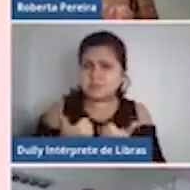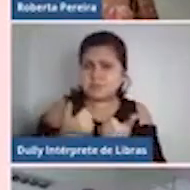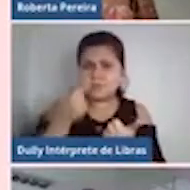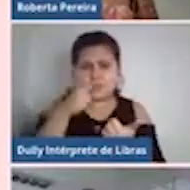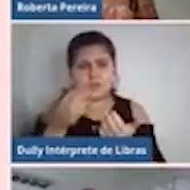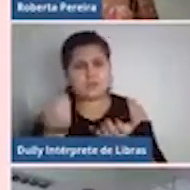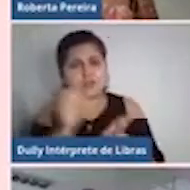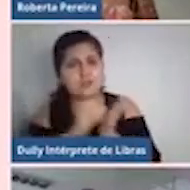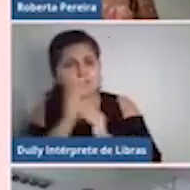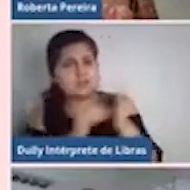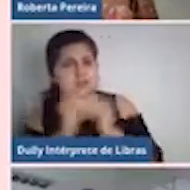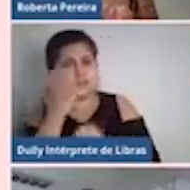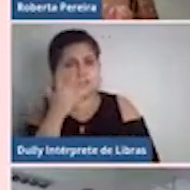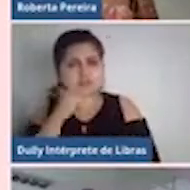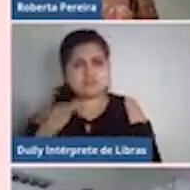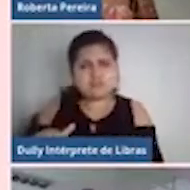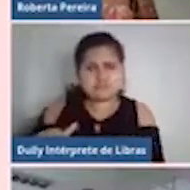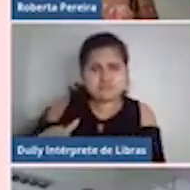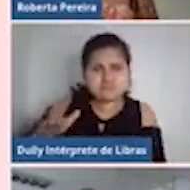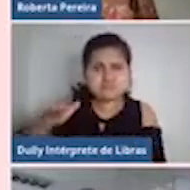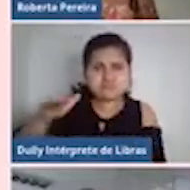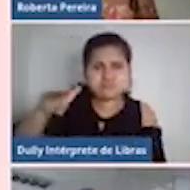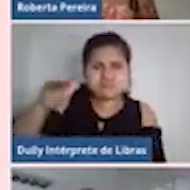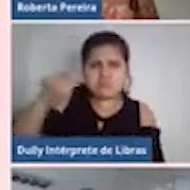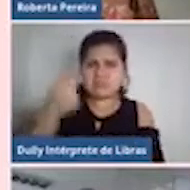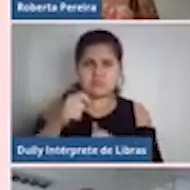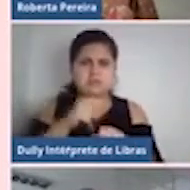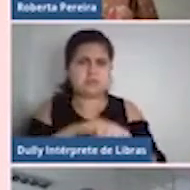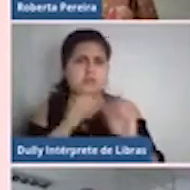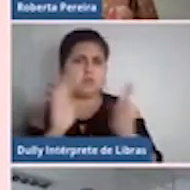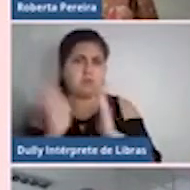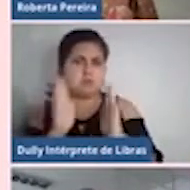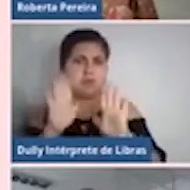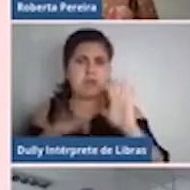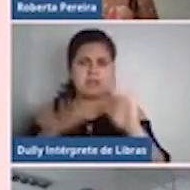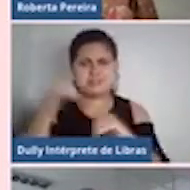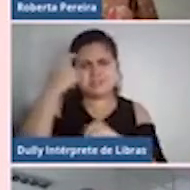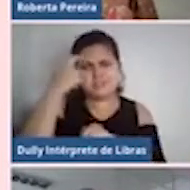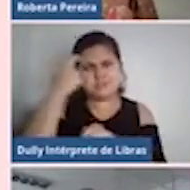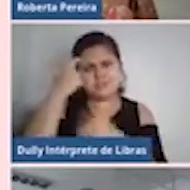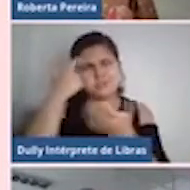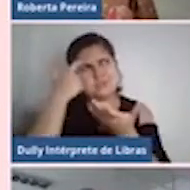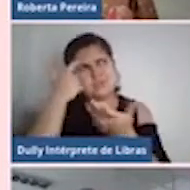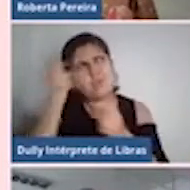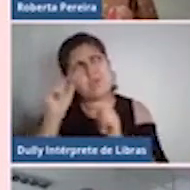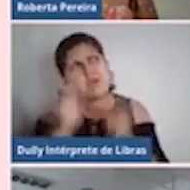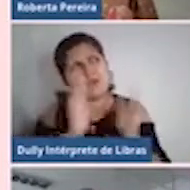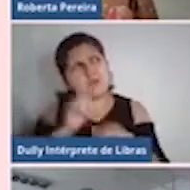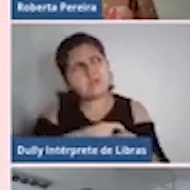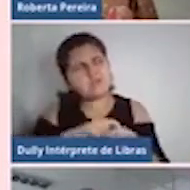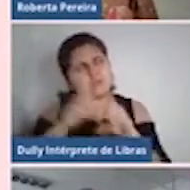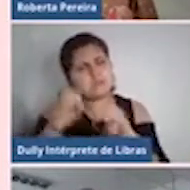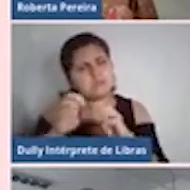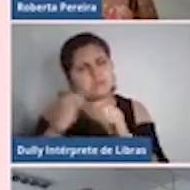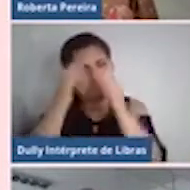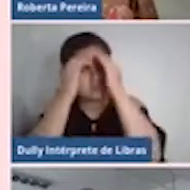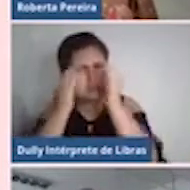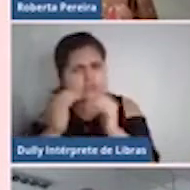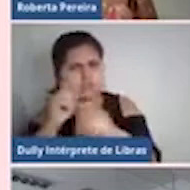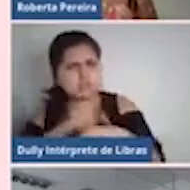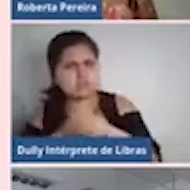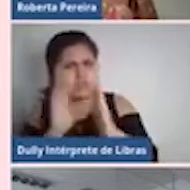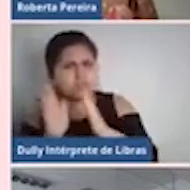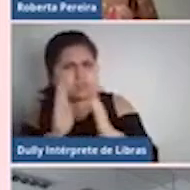muito pequenas, assim, né, não precisa ter um tempo, assim, que às vezes a gente fica a pensar, né, mas de que tempo eu ensino a ter respeito, de que tempo,